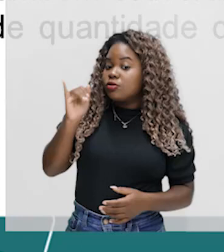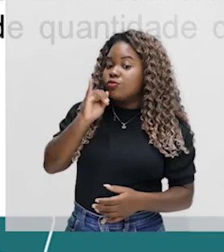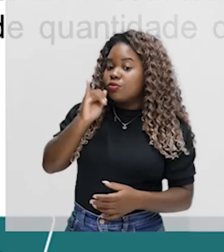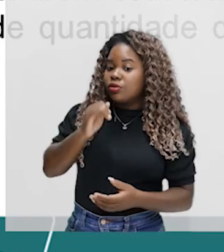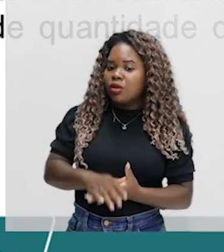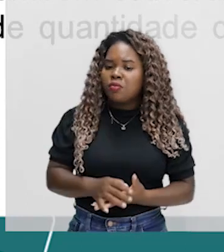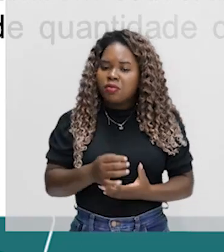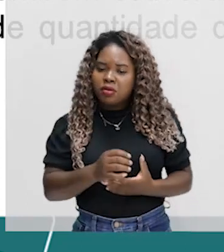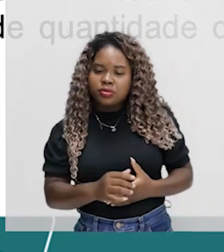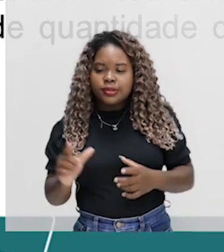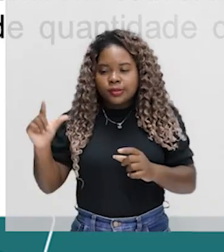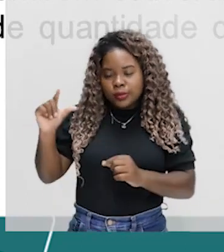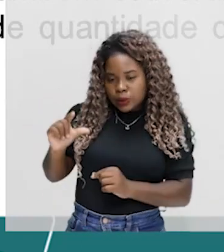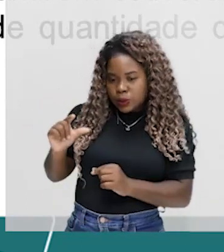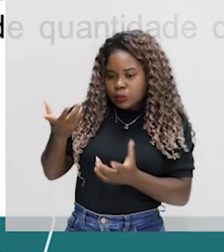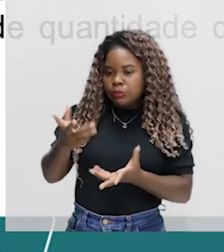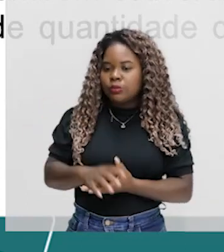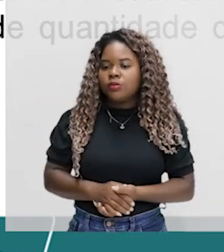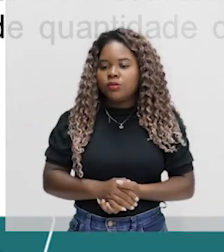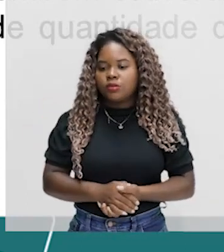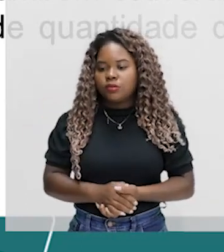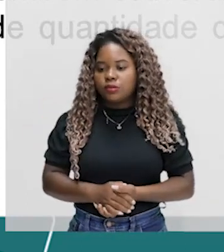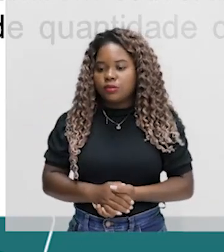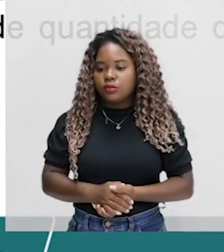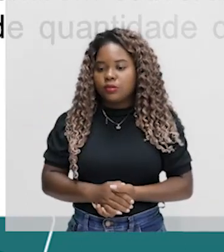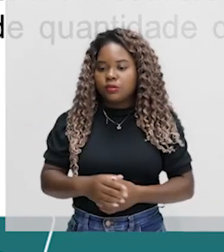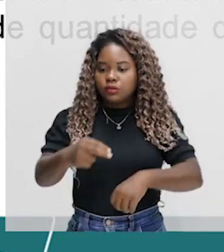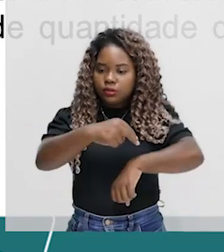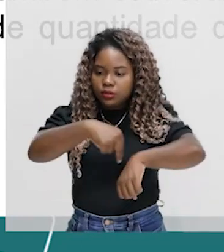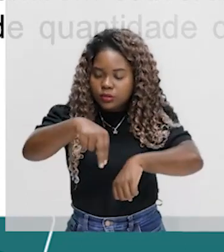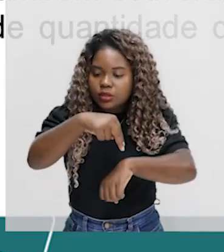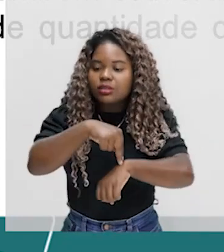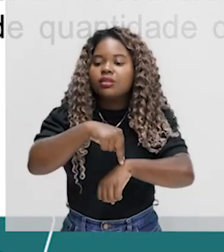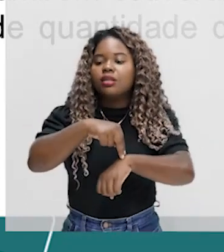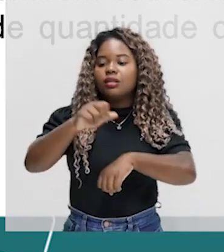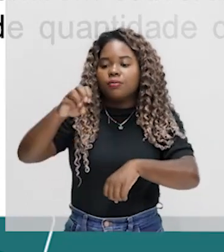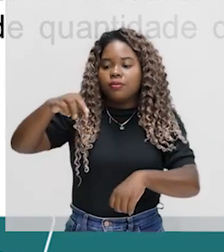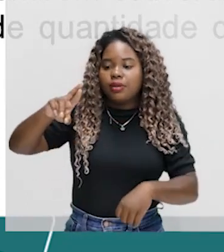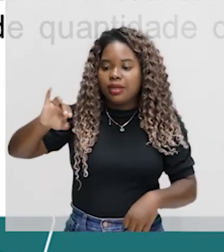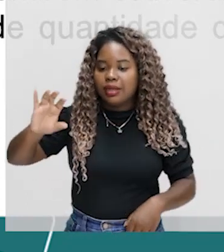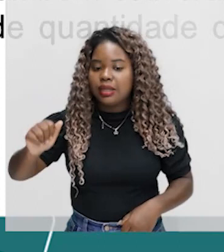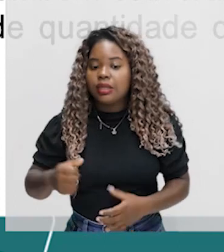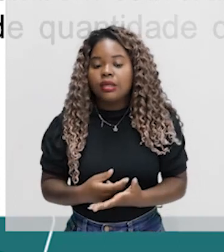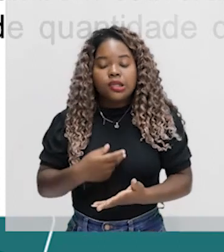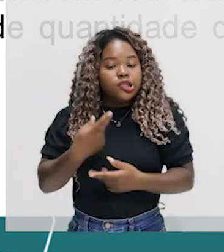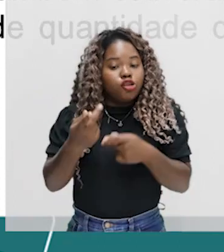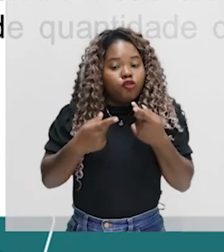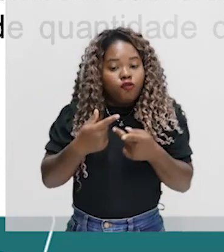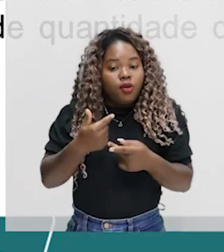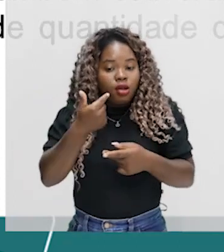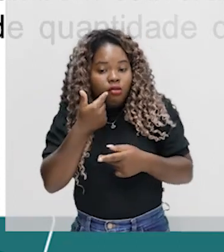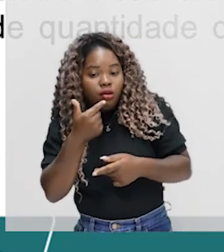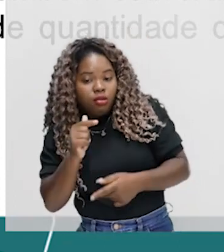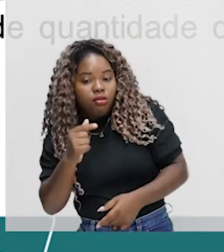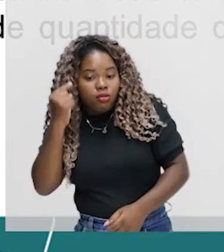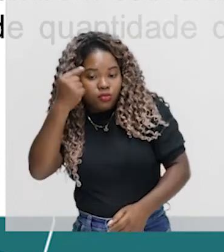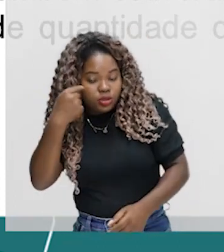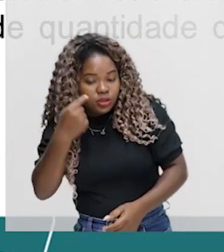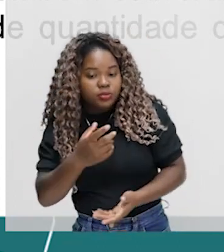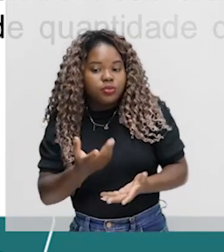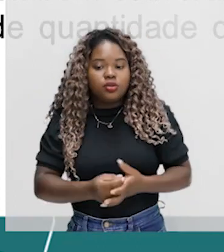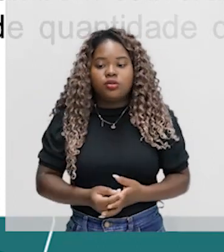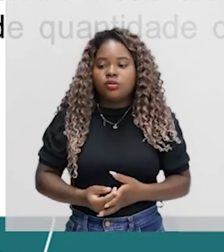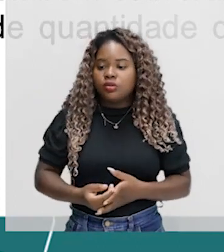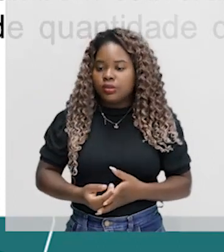das poucas exceções entre as nações americanas que não falam espanhol oficialmente, assim como